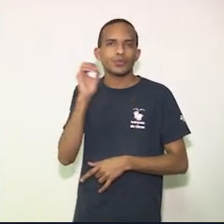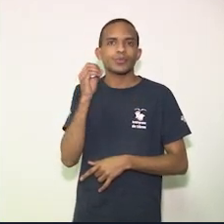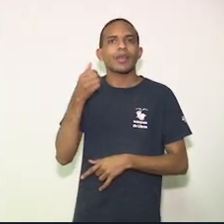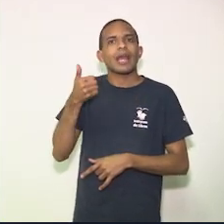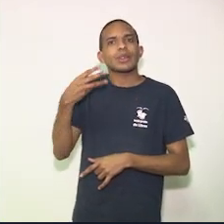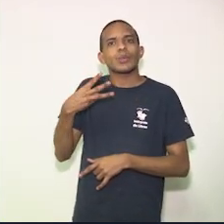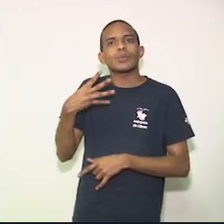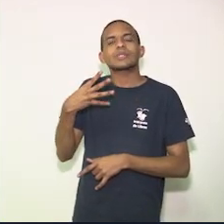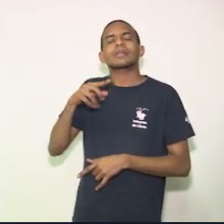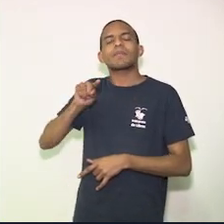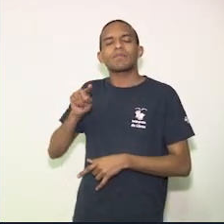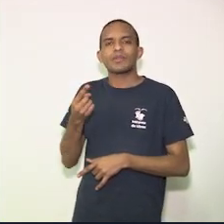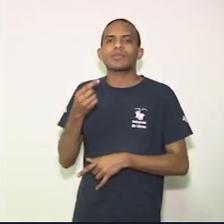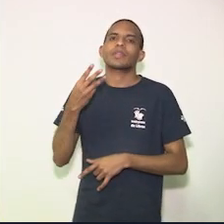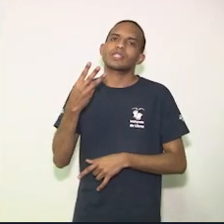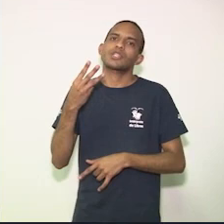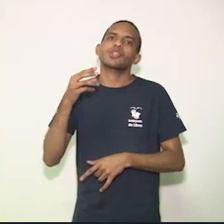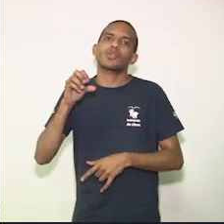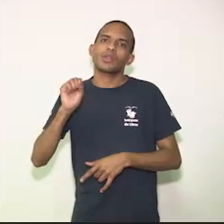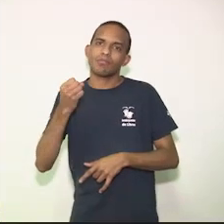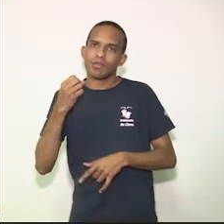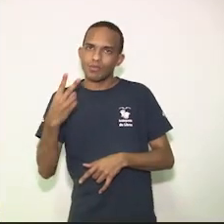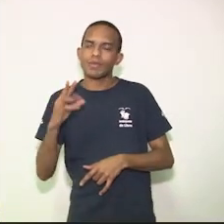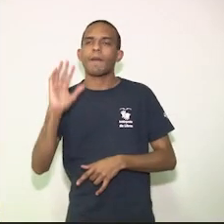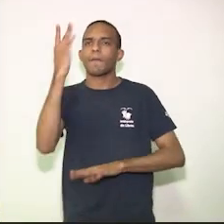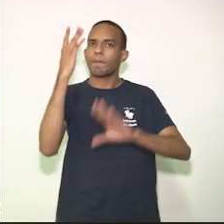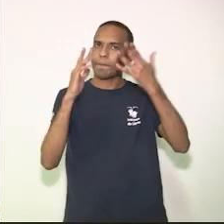14.972 novos casos.